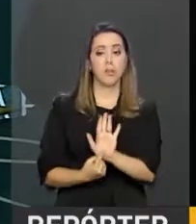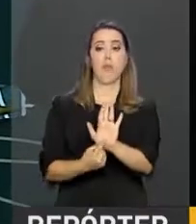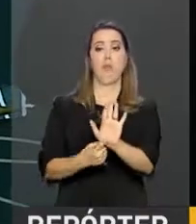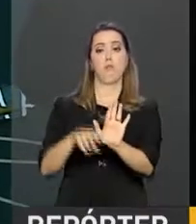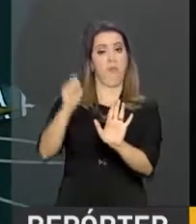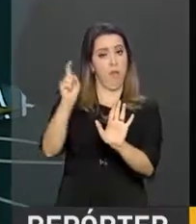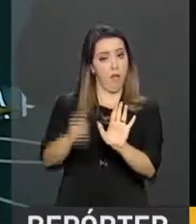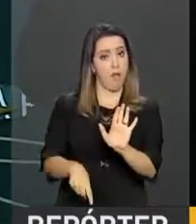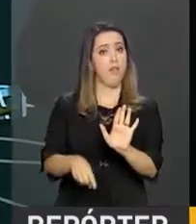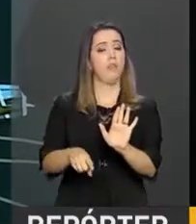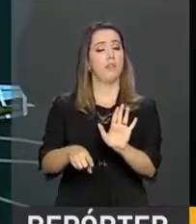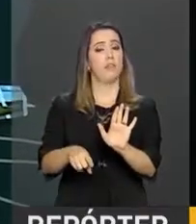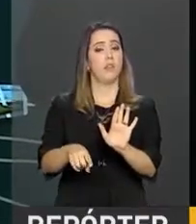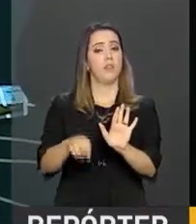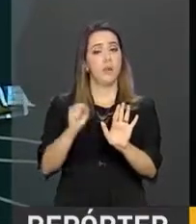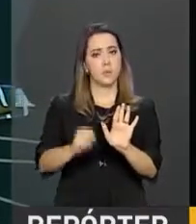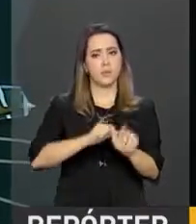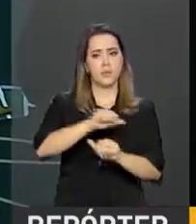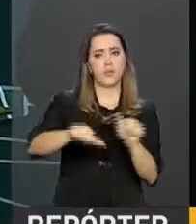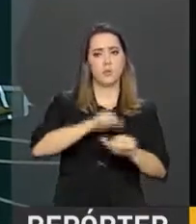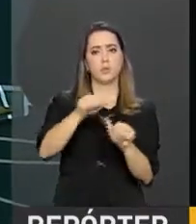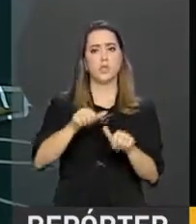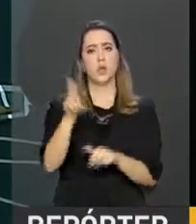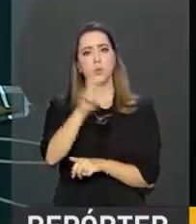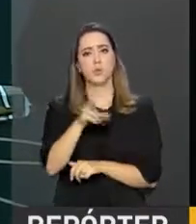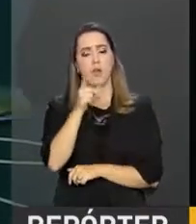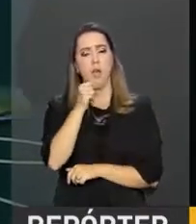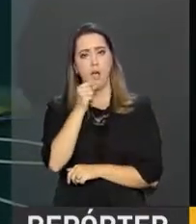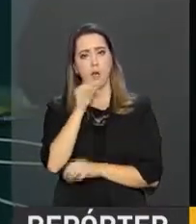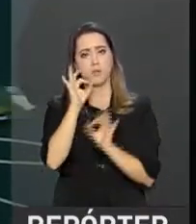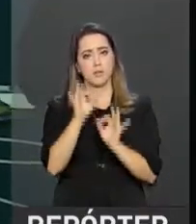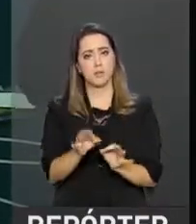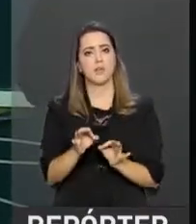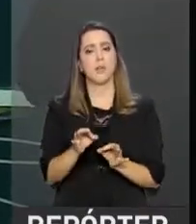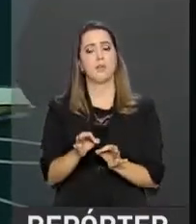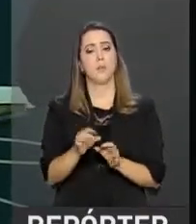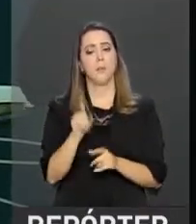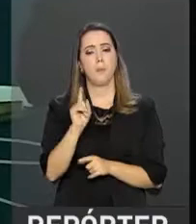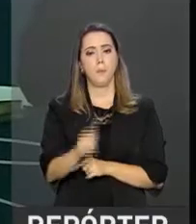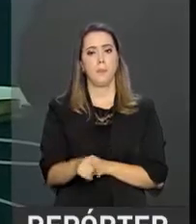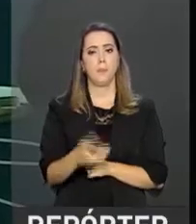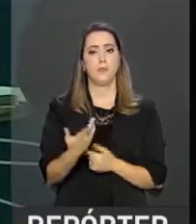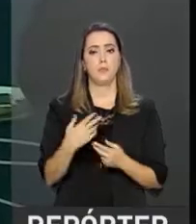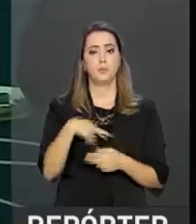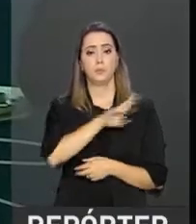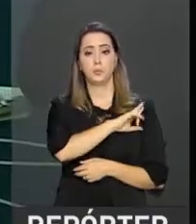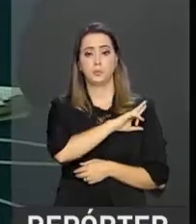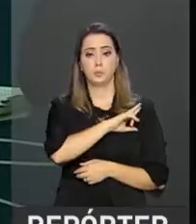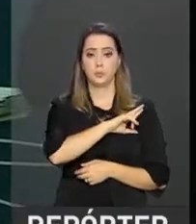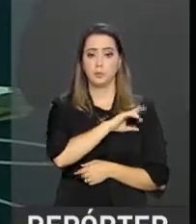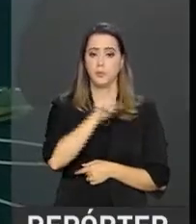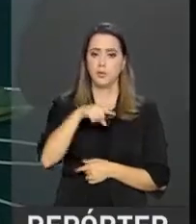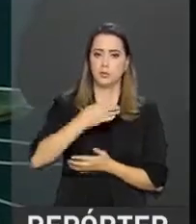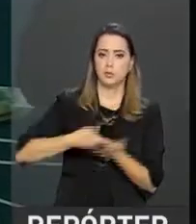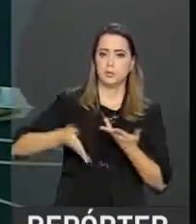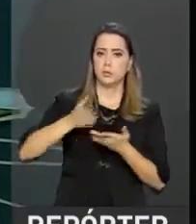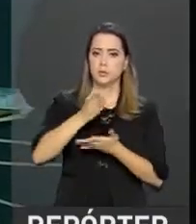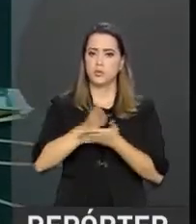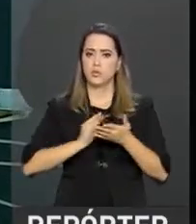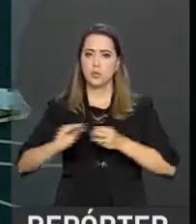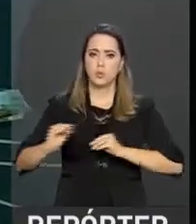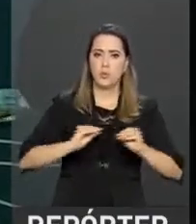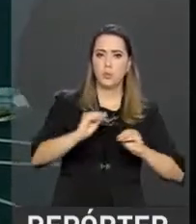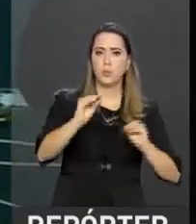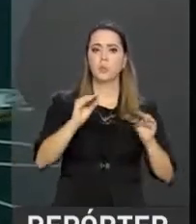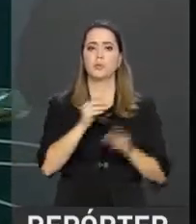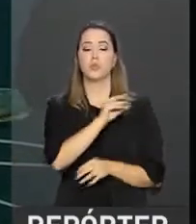possível fazer mudanças, que a água é um bem comum e que quando a responsabilidade é compartilhada,